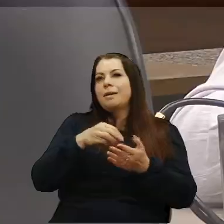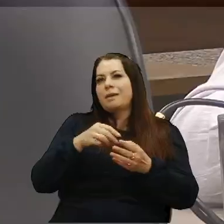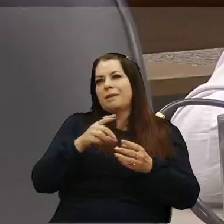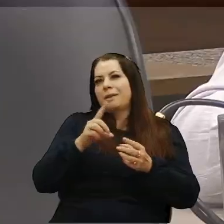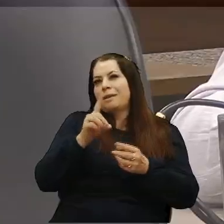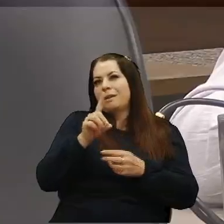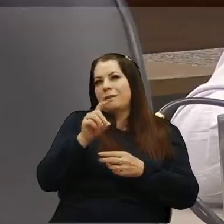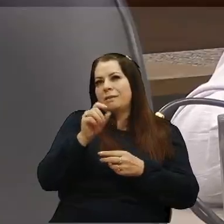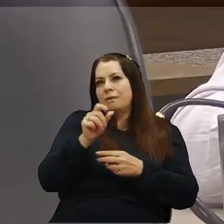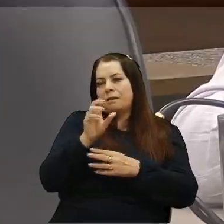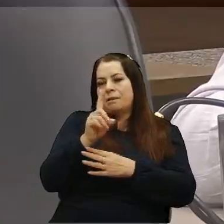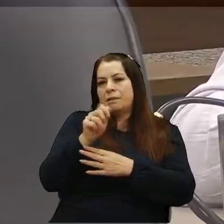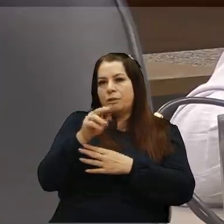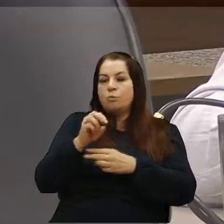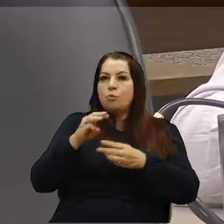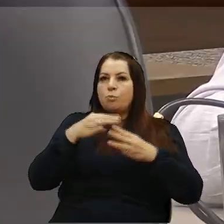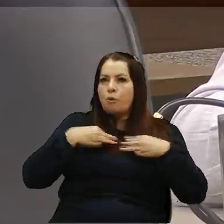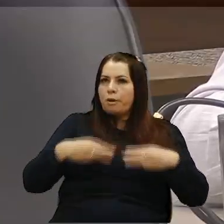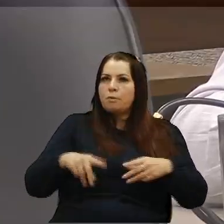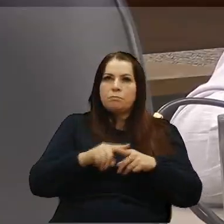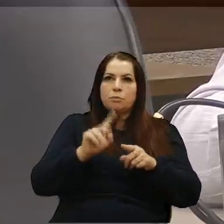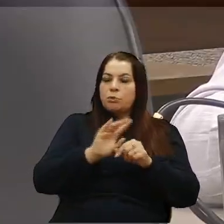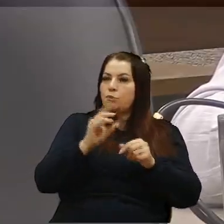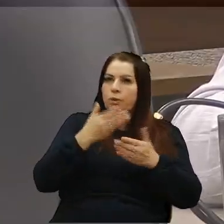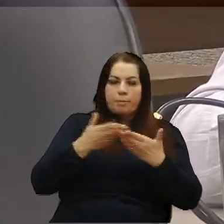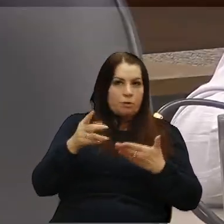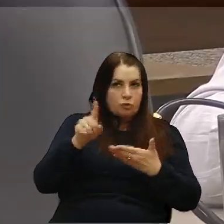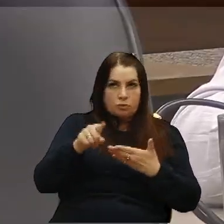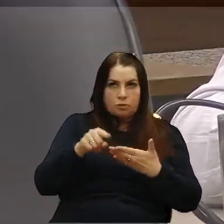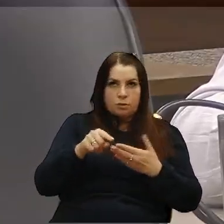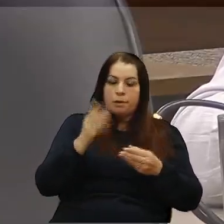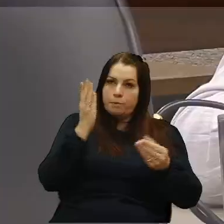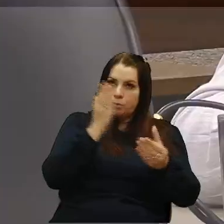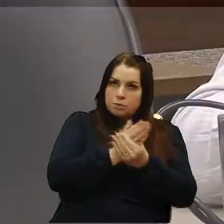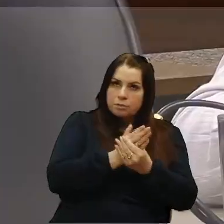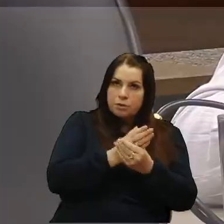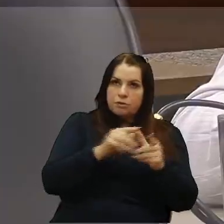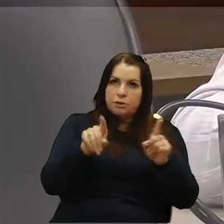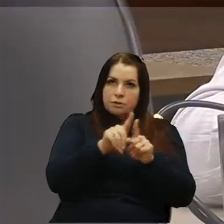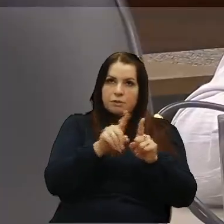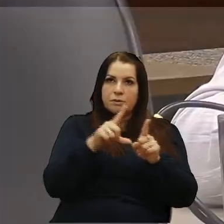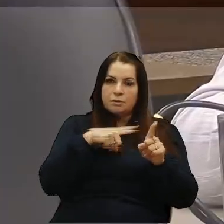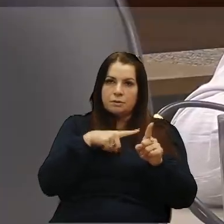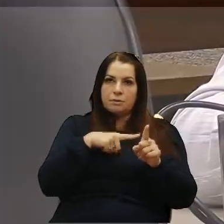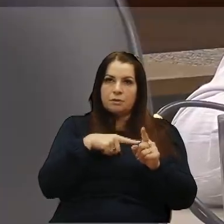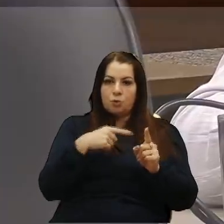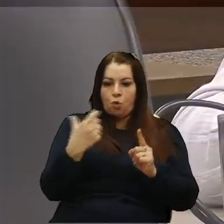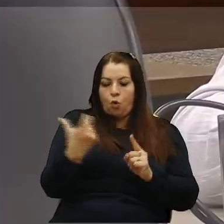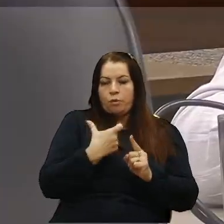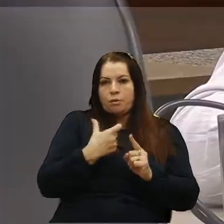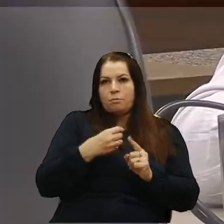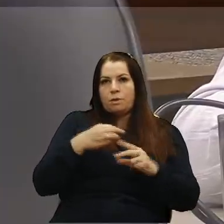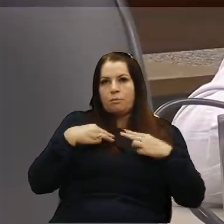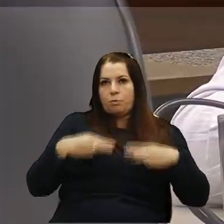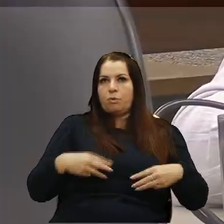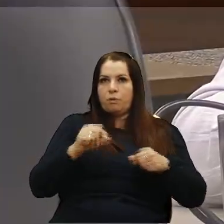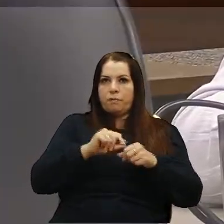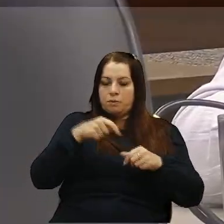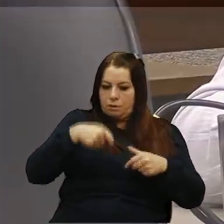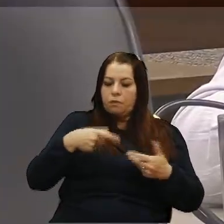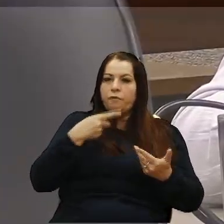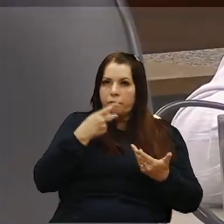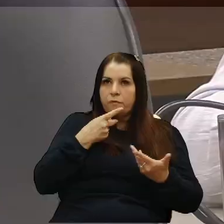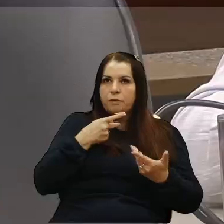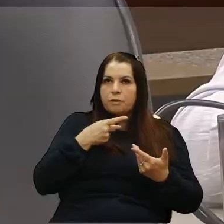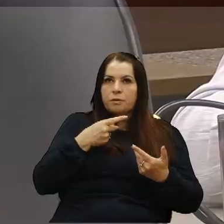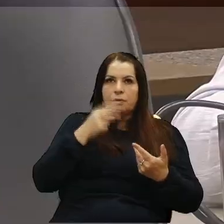e eu tenho uma disponibilidade para uma coisa, nunca perdi, o senhor sabe, que é processar aquele que atenta à minha moral. O que eu faço aqui, eu banco,